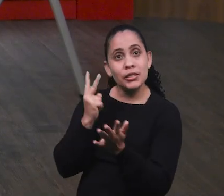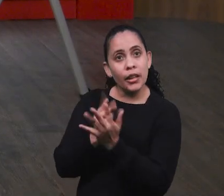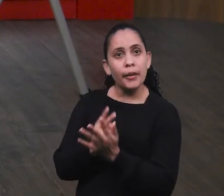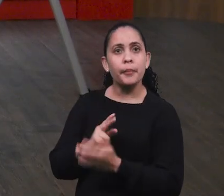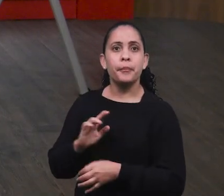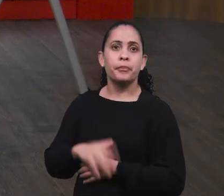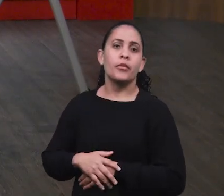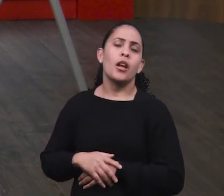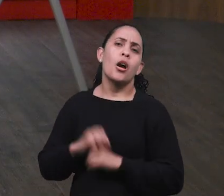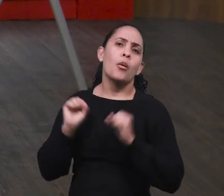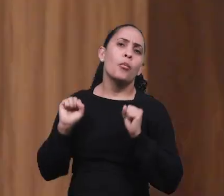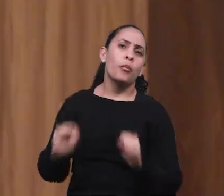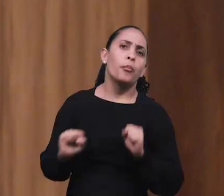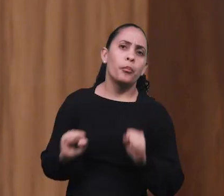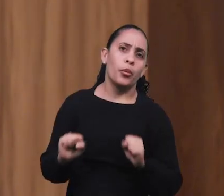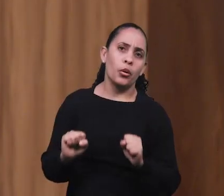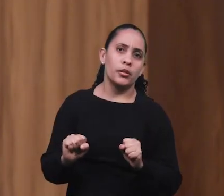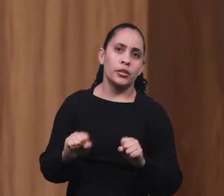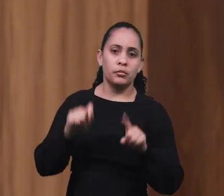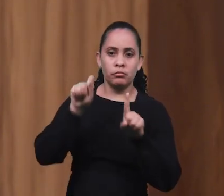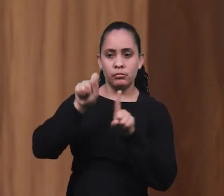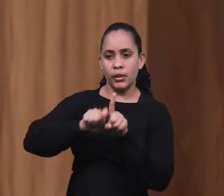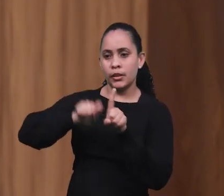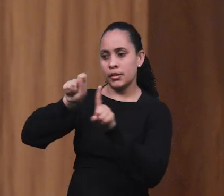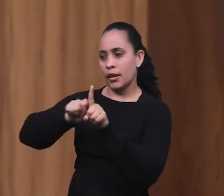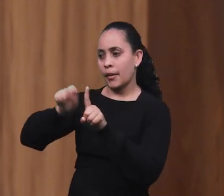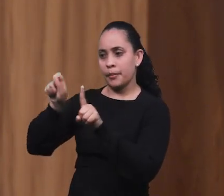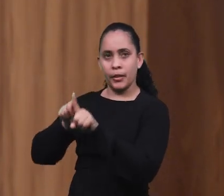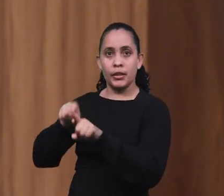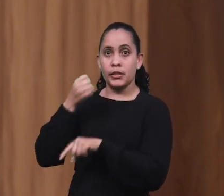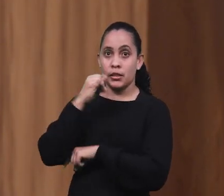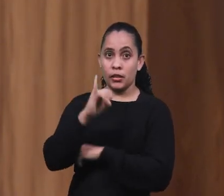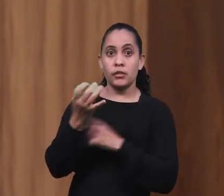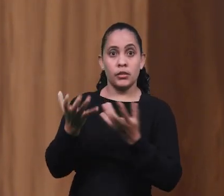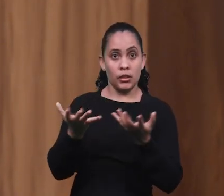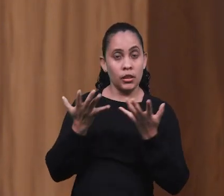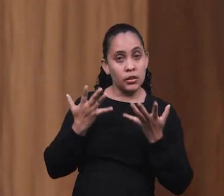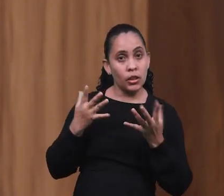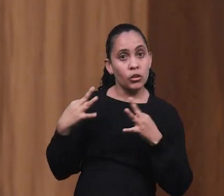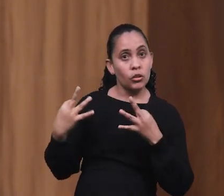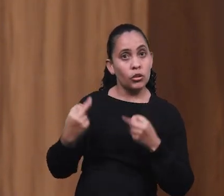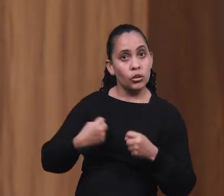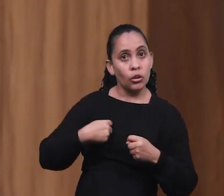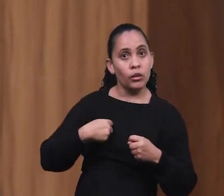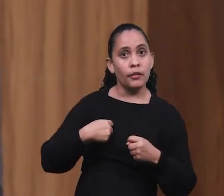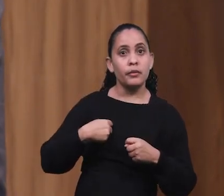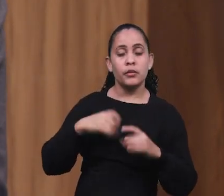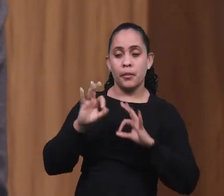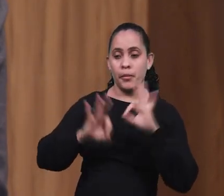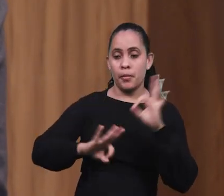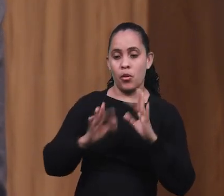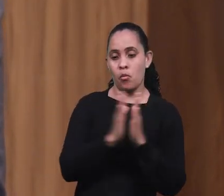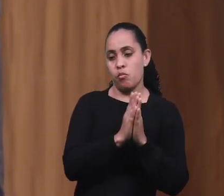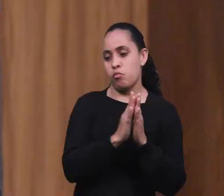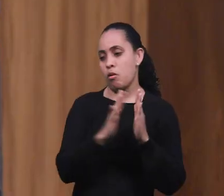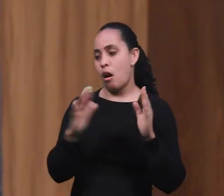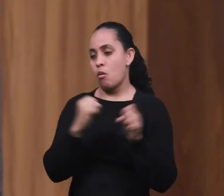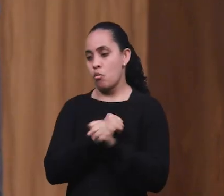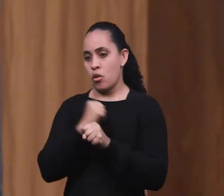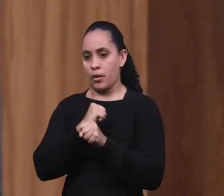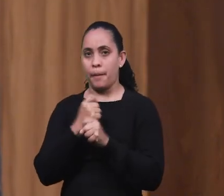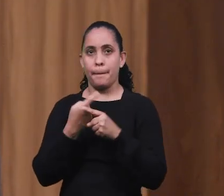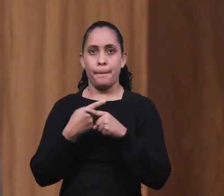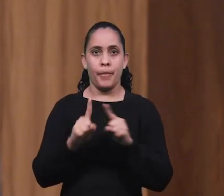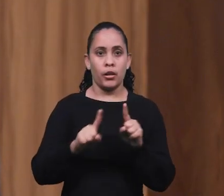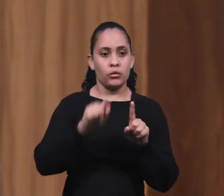O planejamento ele pode ser feito de mês a mês. Se você quiser, você pode todo mês, você planejou o ano, por exemplo. E aí